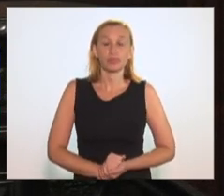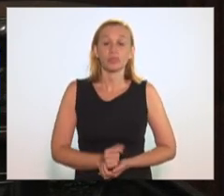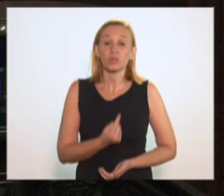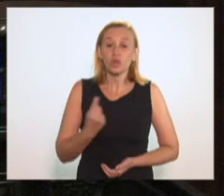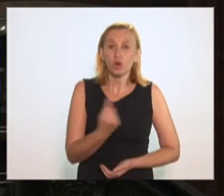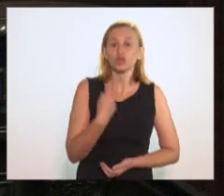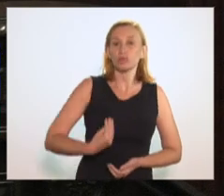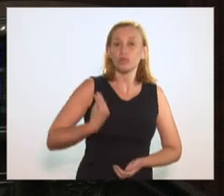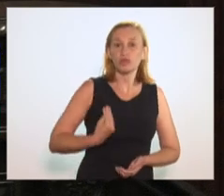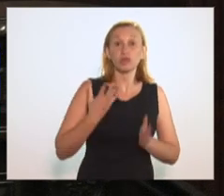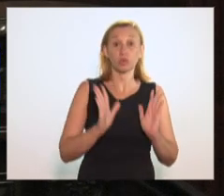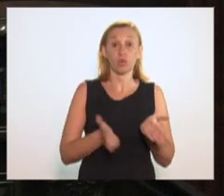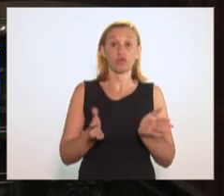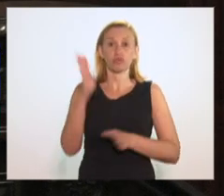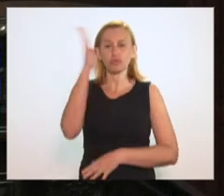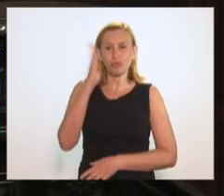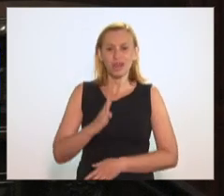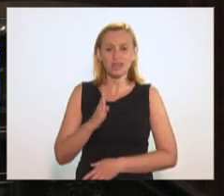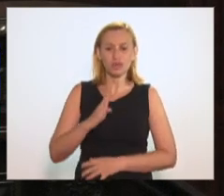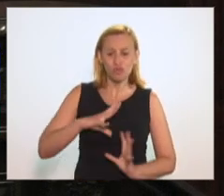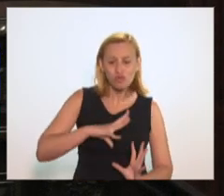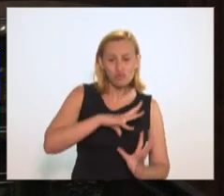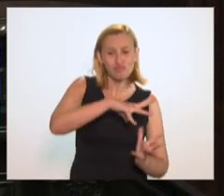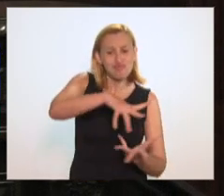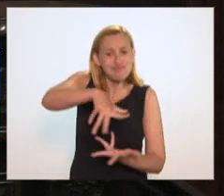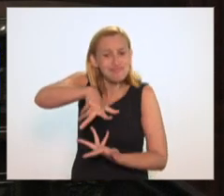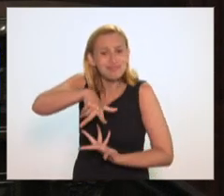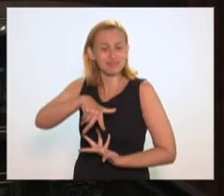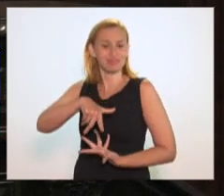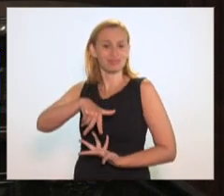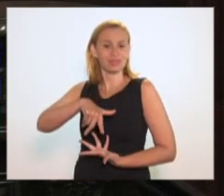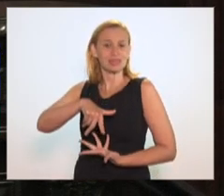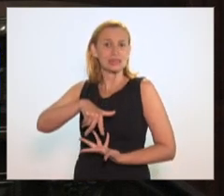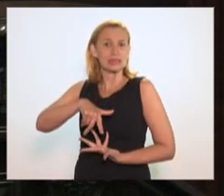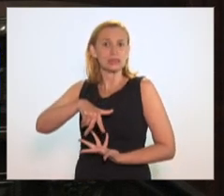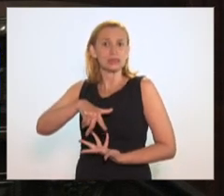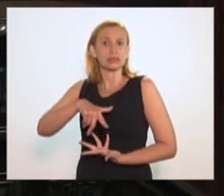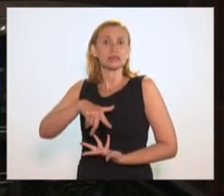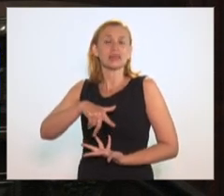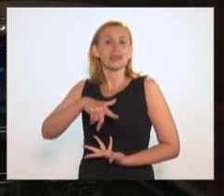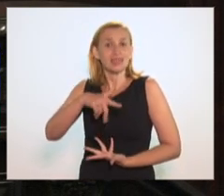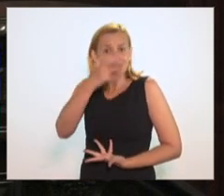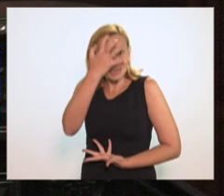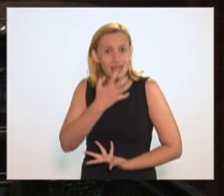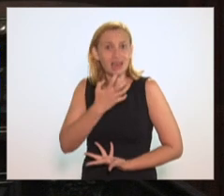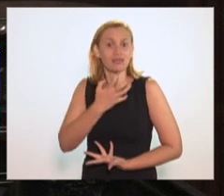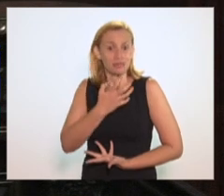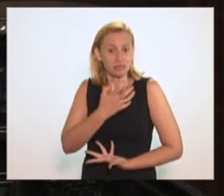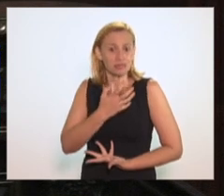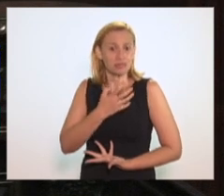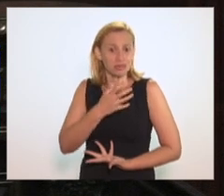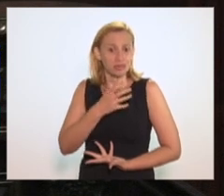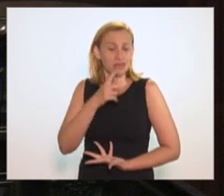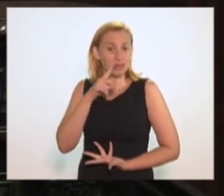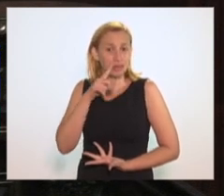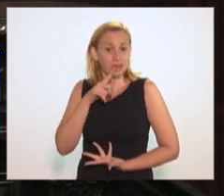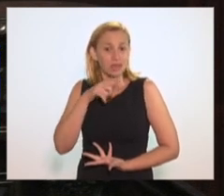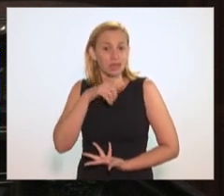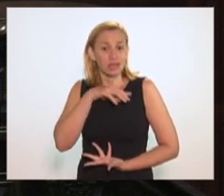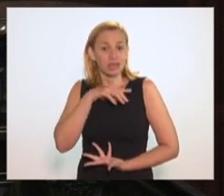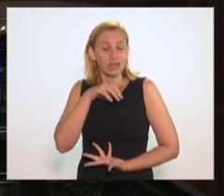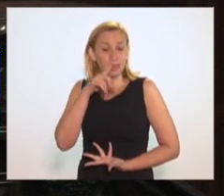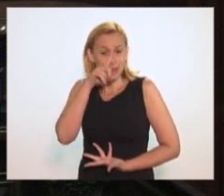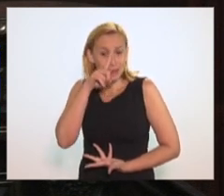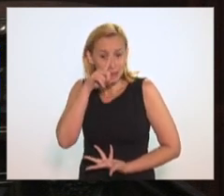gente está vivendo hoje, no Brasil e no mundo, um cenário muito grave que tem testado todos os sistemas de saúde